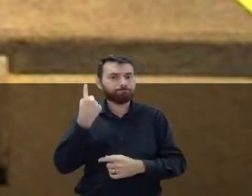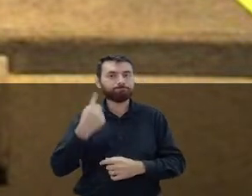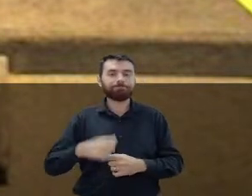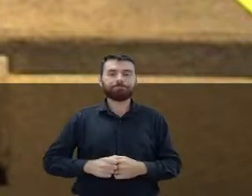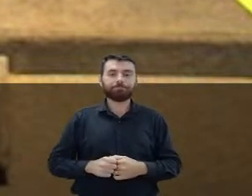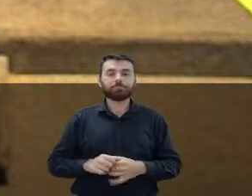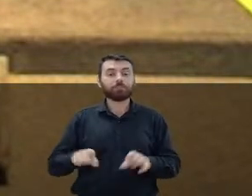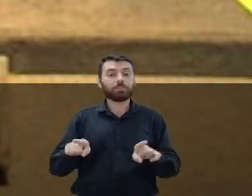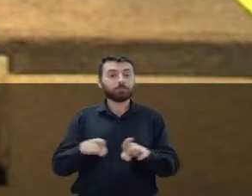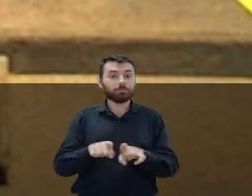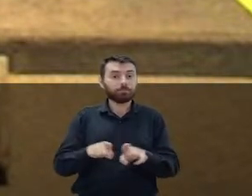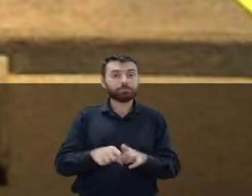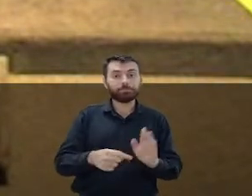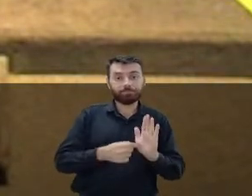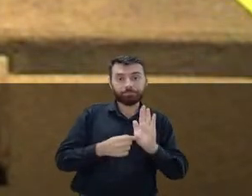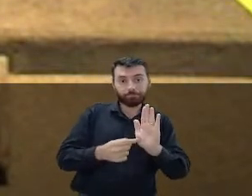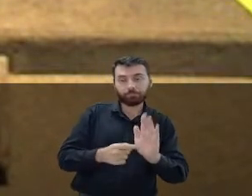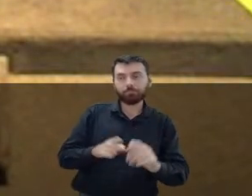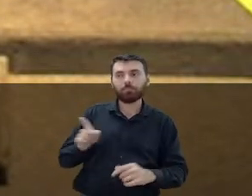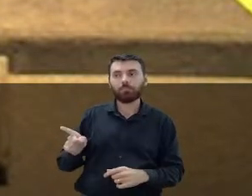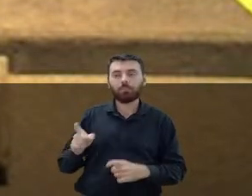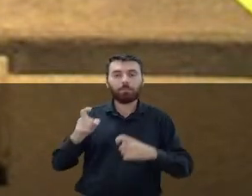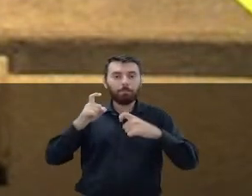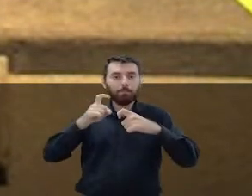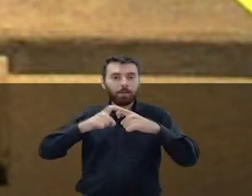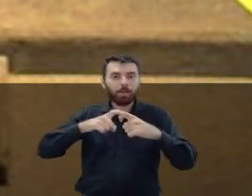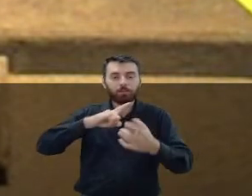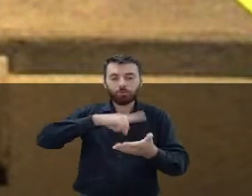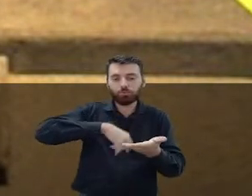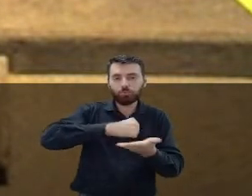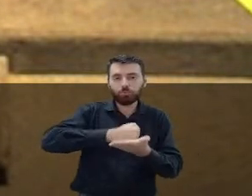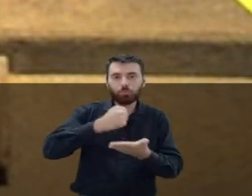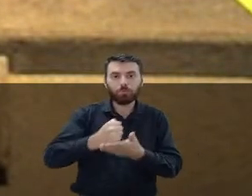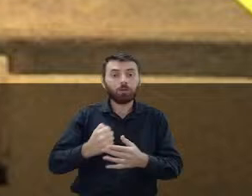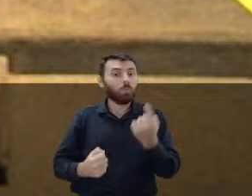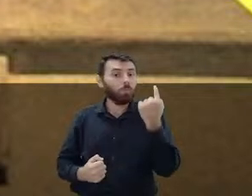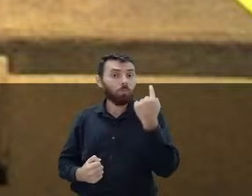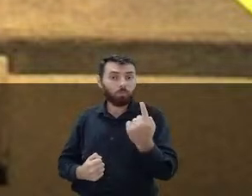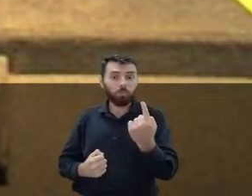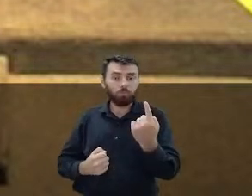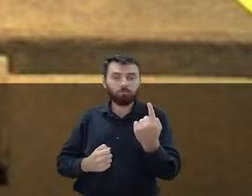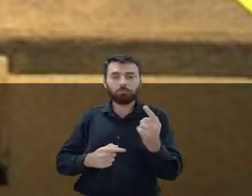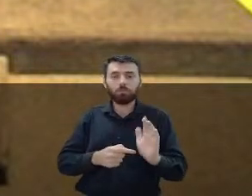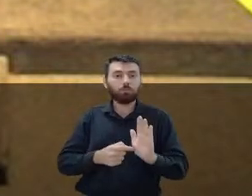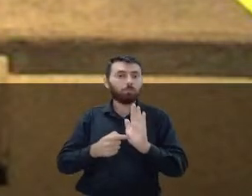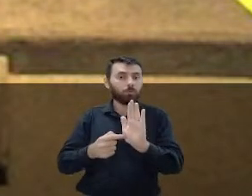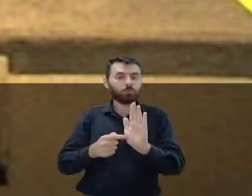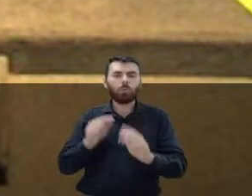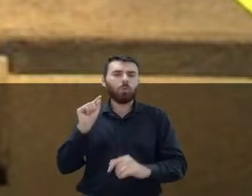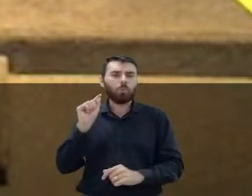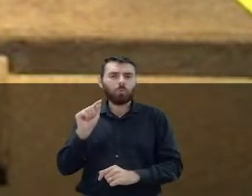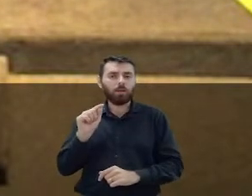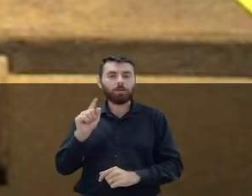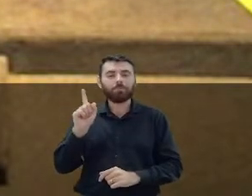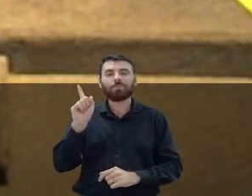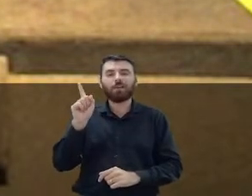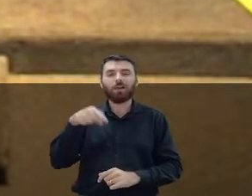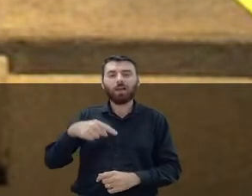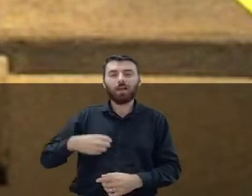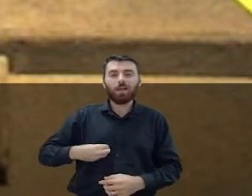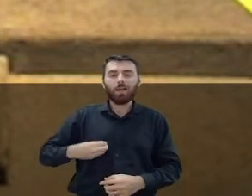Excelências, que o único exame médico apresentado nos autos é um exame de ultrassonografia, mais uma vez, como junto aos demais